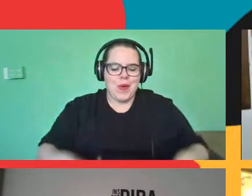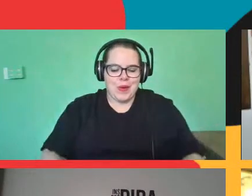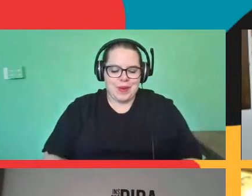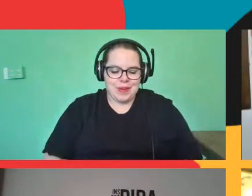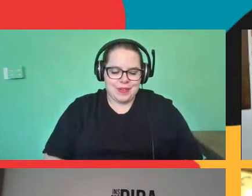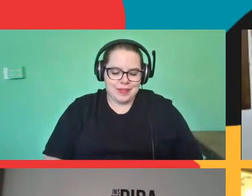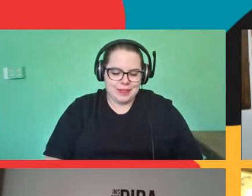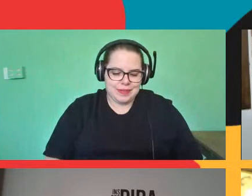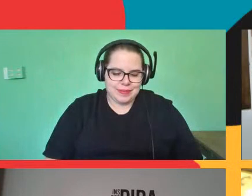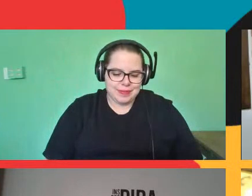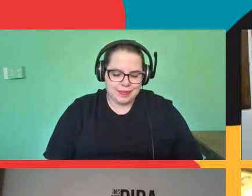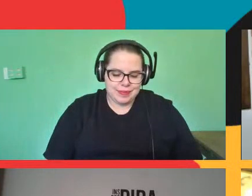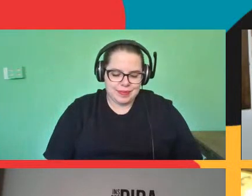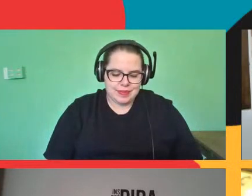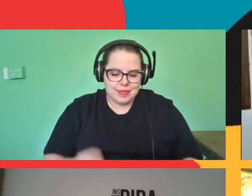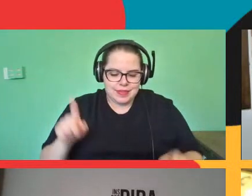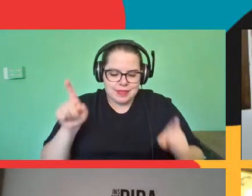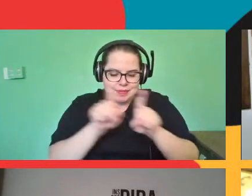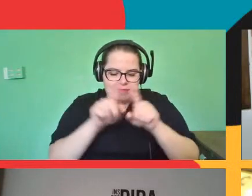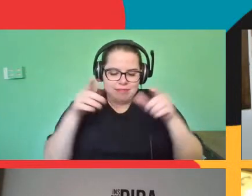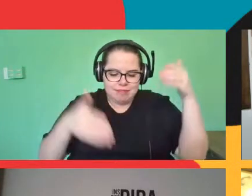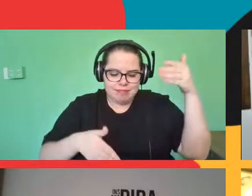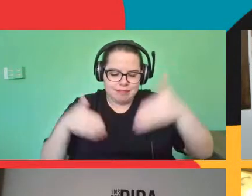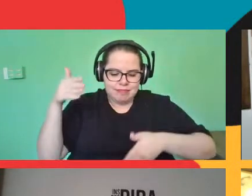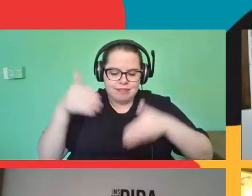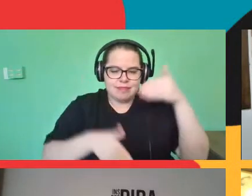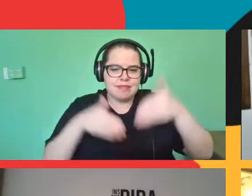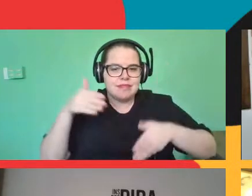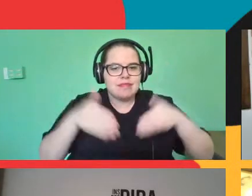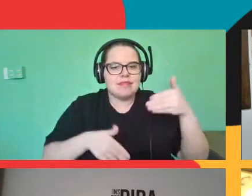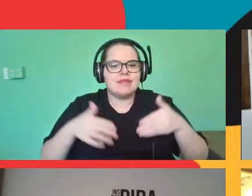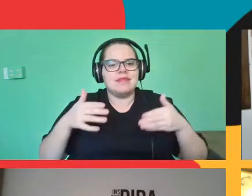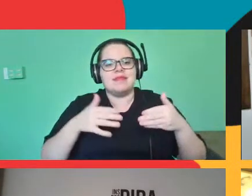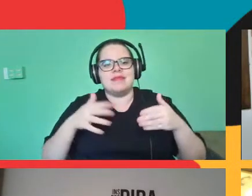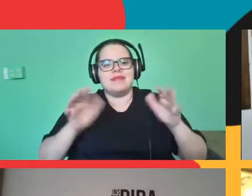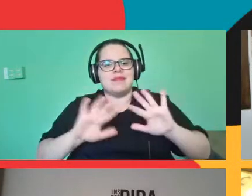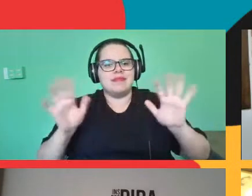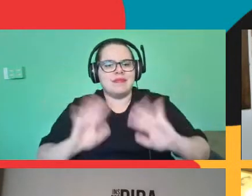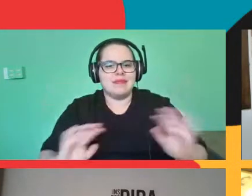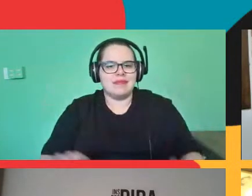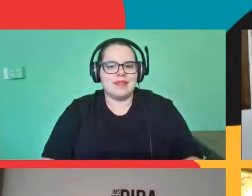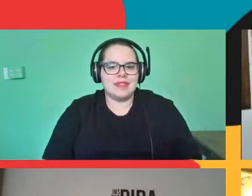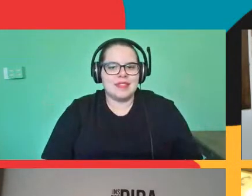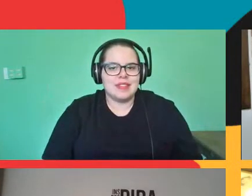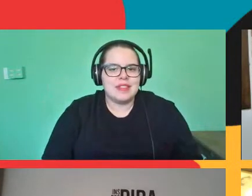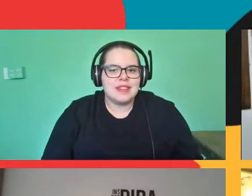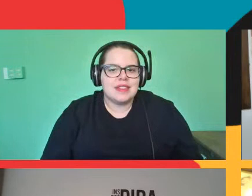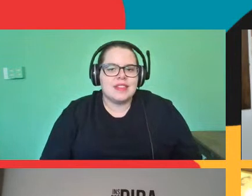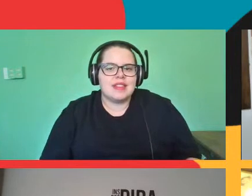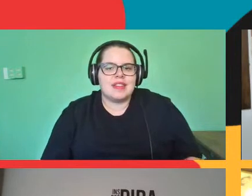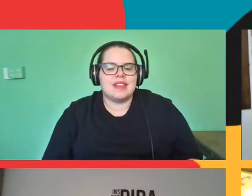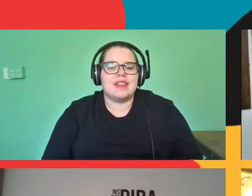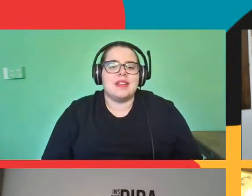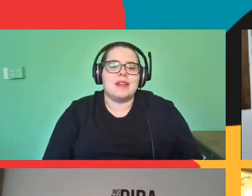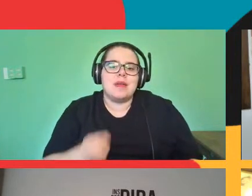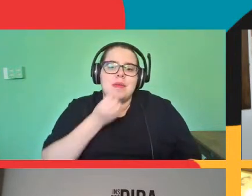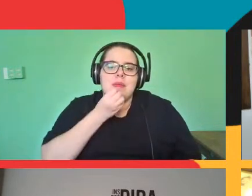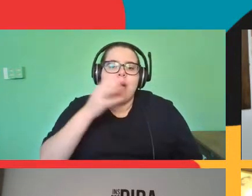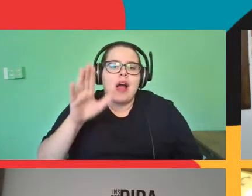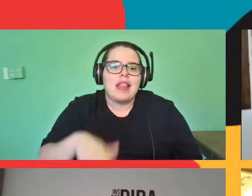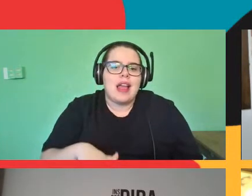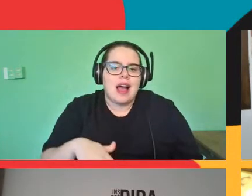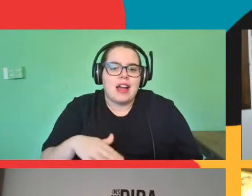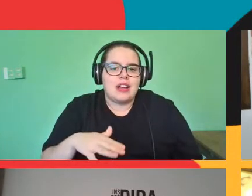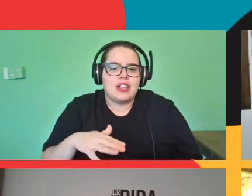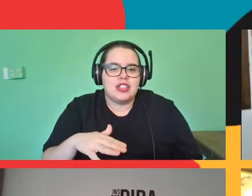Conforme eu fui falando, elas foram chegando na sequência, já foram vindo aqui. Gente, boa tarde. Sejam